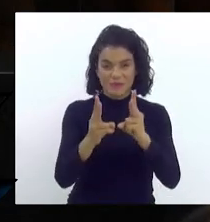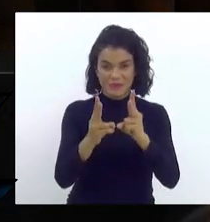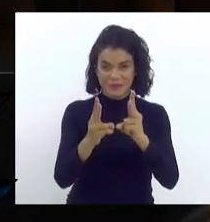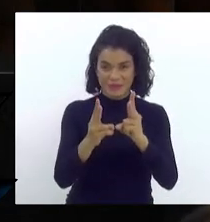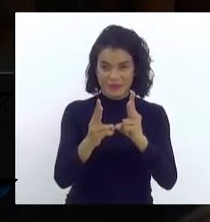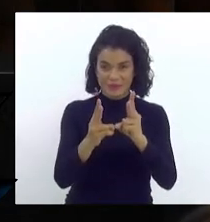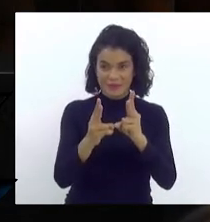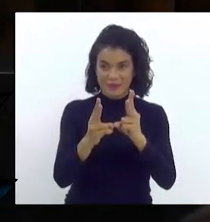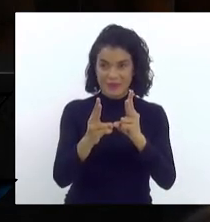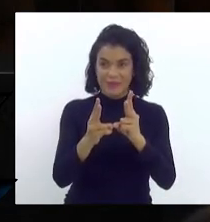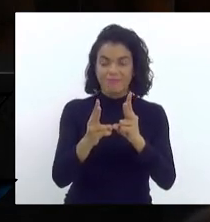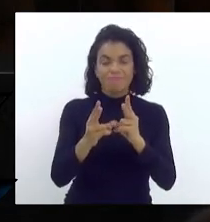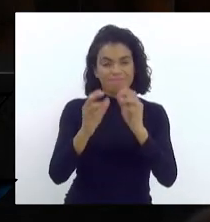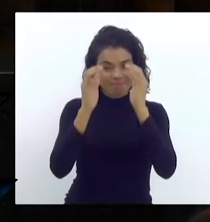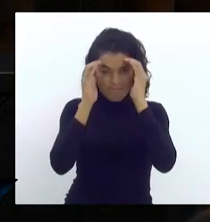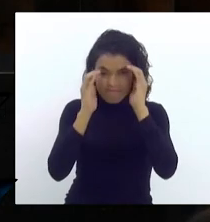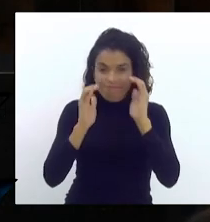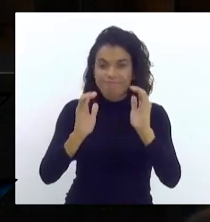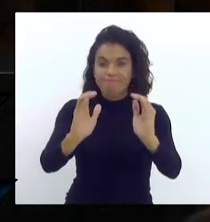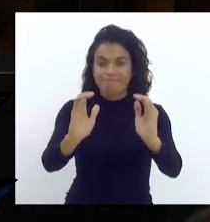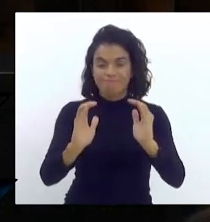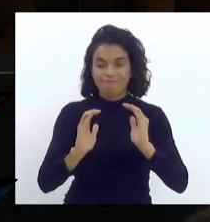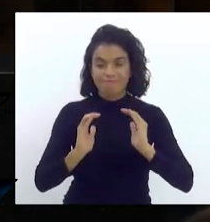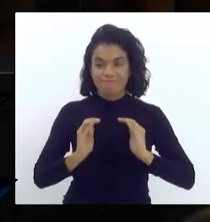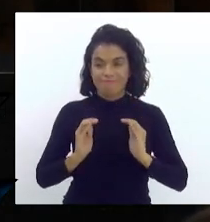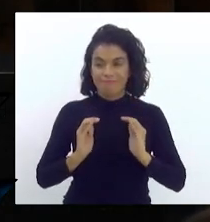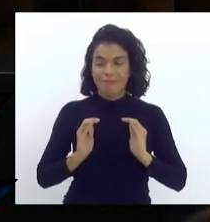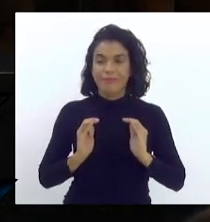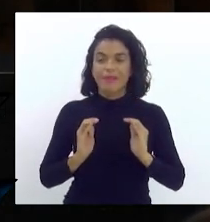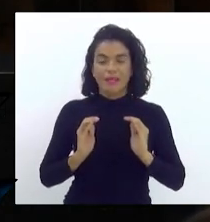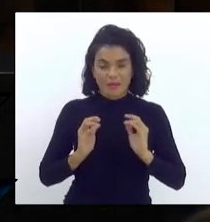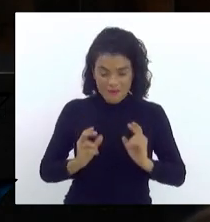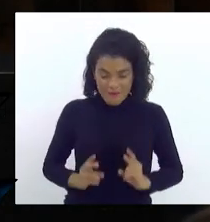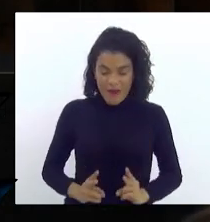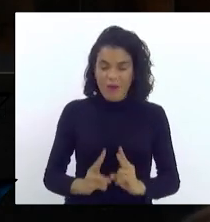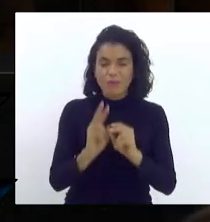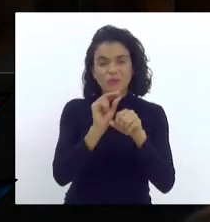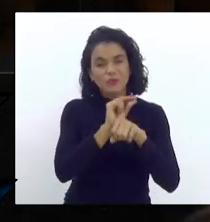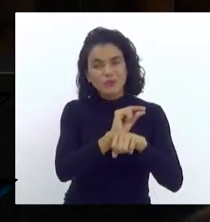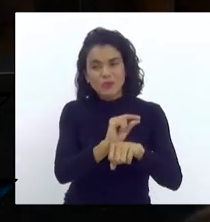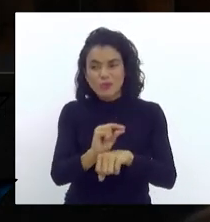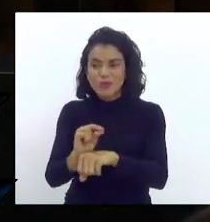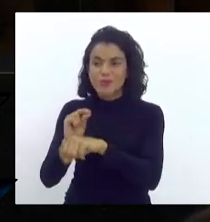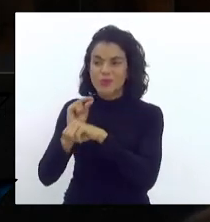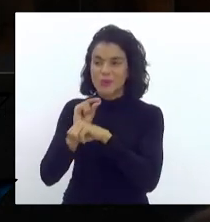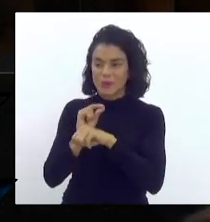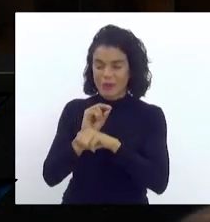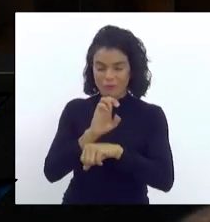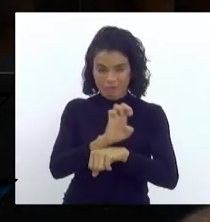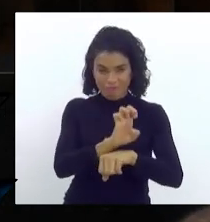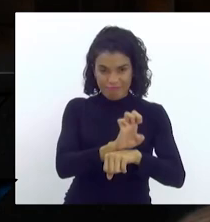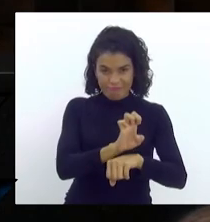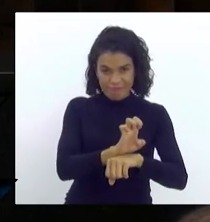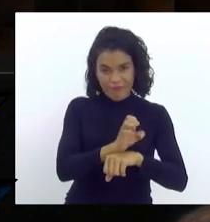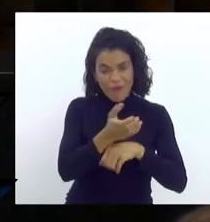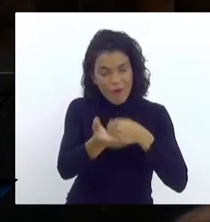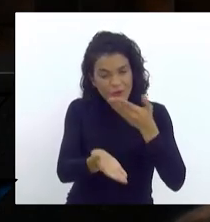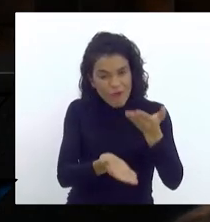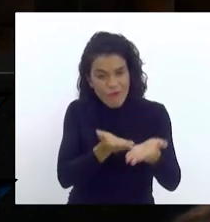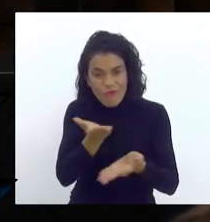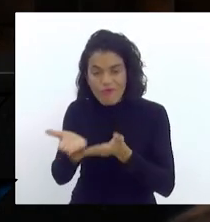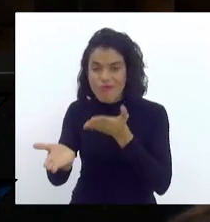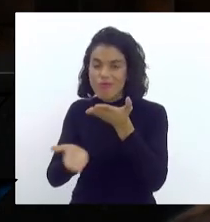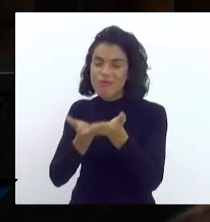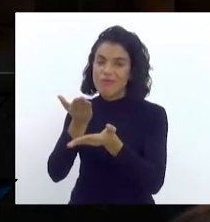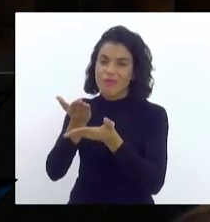vamos nos respeitar cada vez mais e vamos cuidar do nosso Estado, vamos fazer